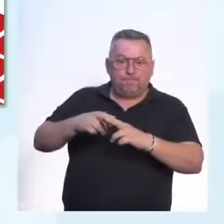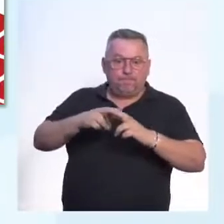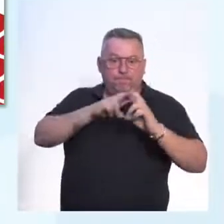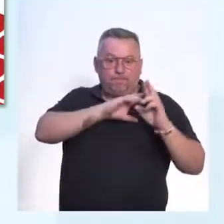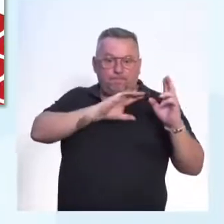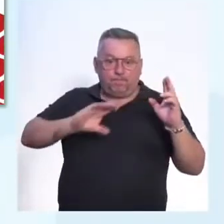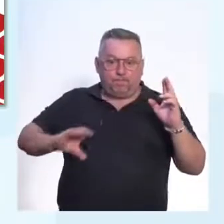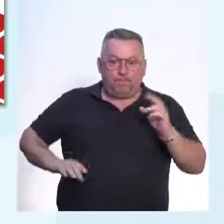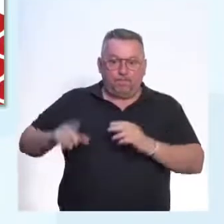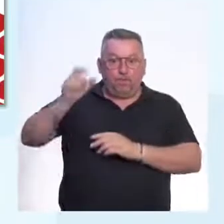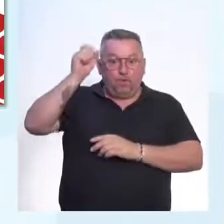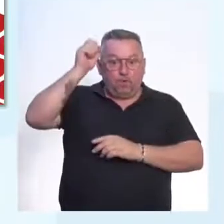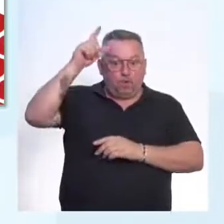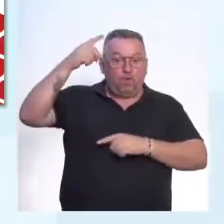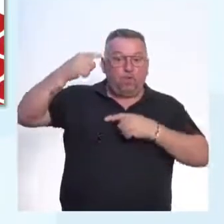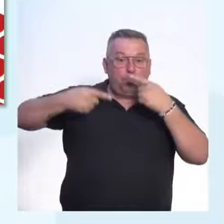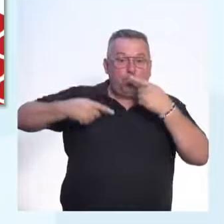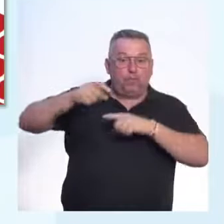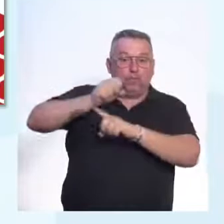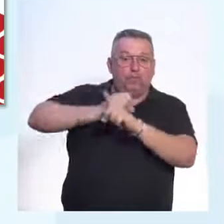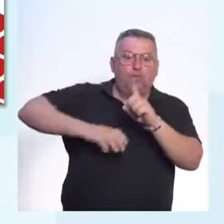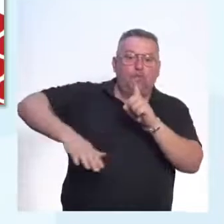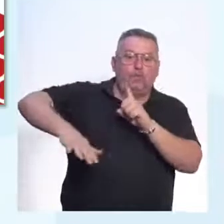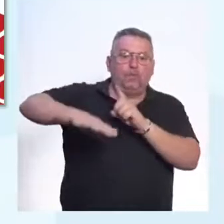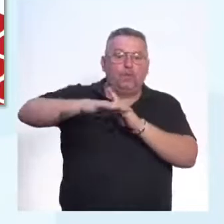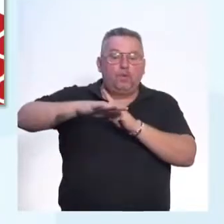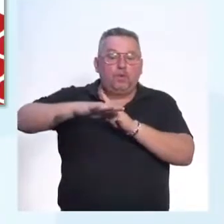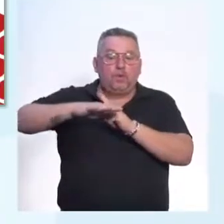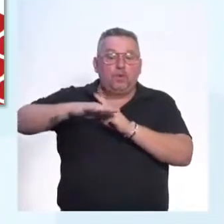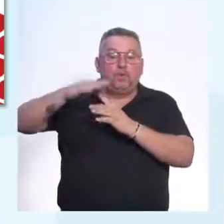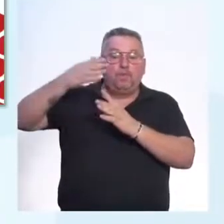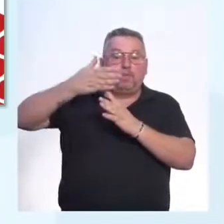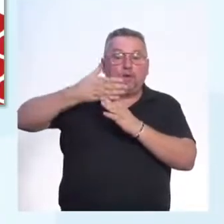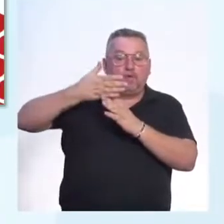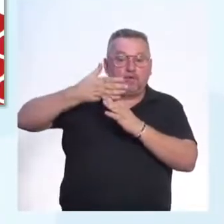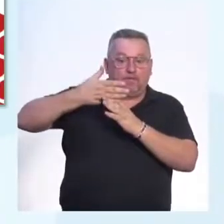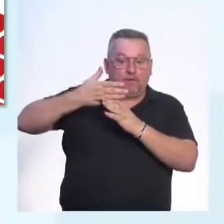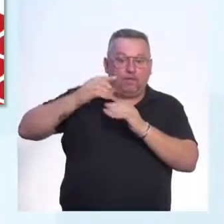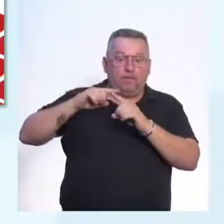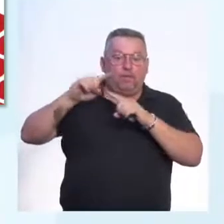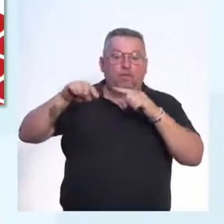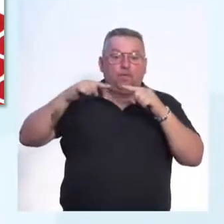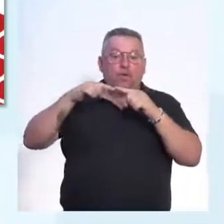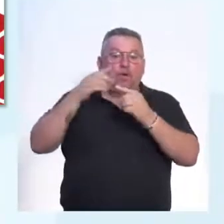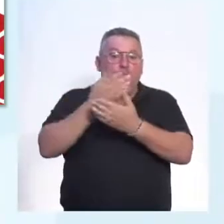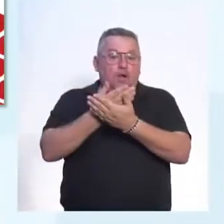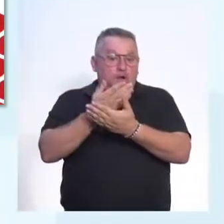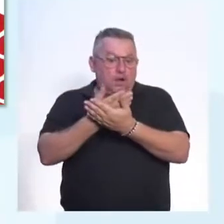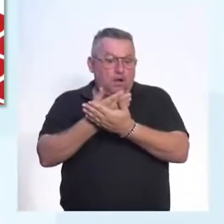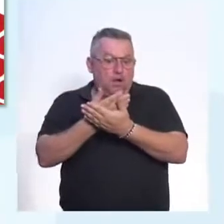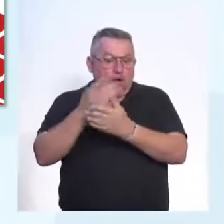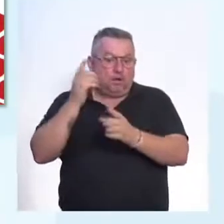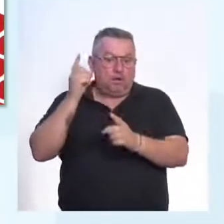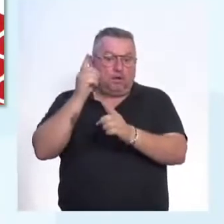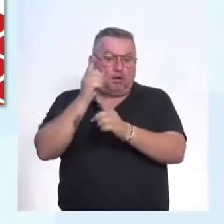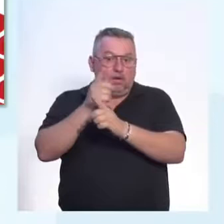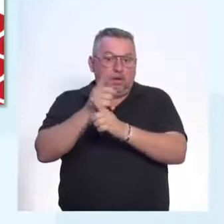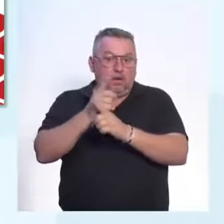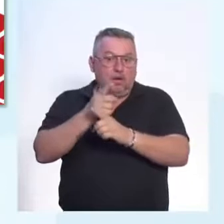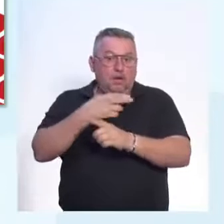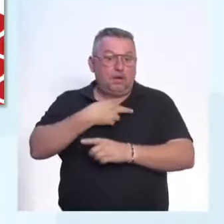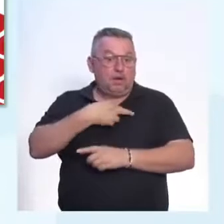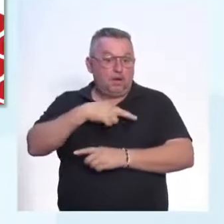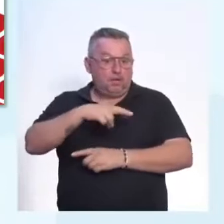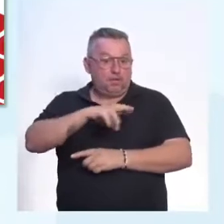na política e na sociedade durante o período medieval. O objetivo desta aula: identificar o papel